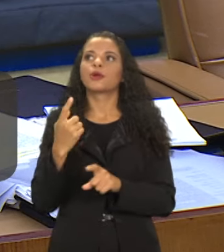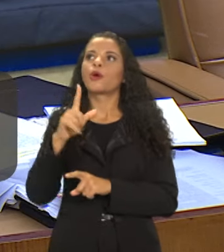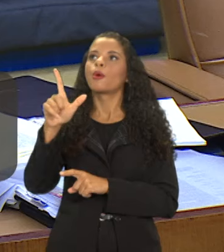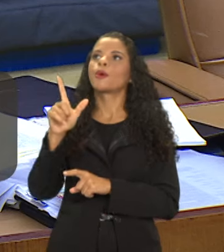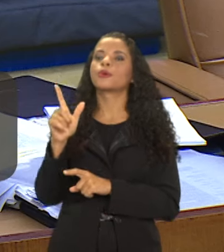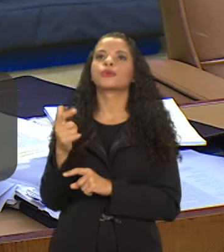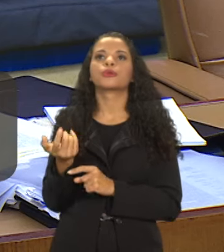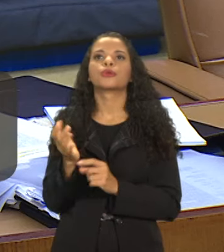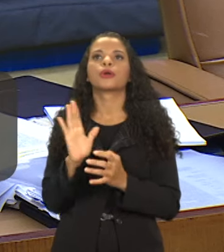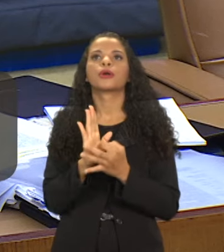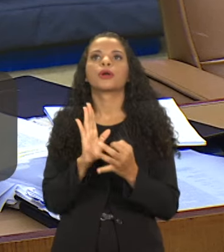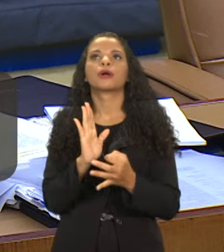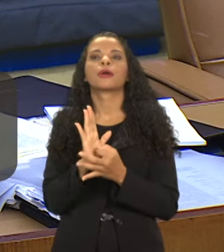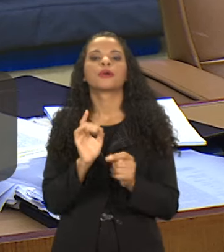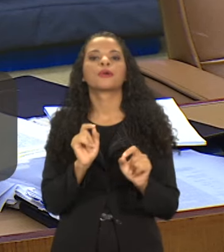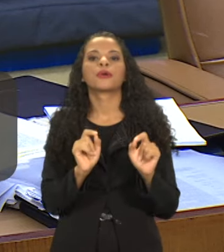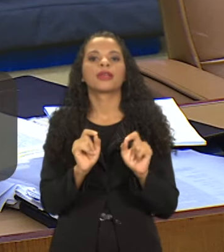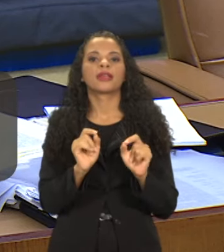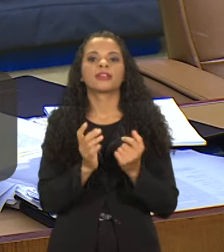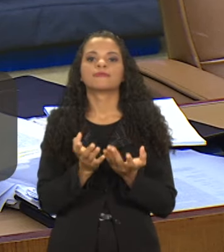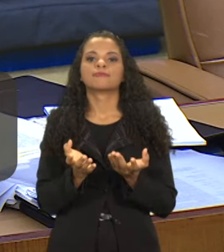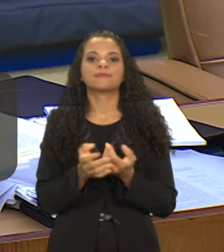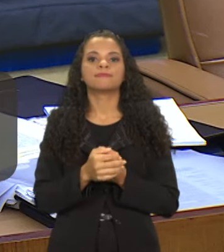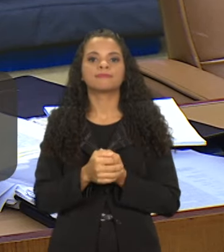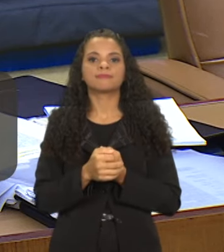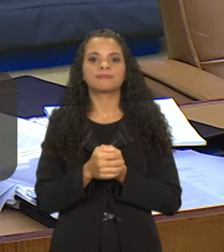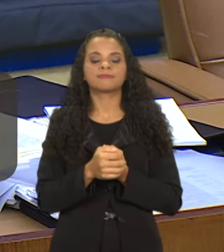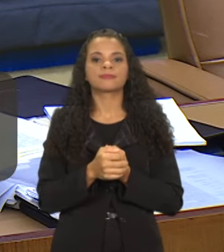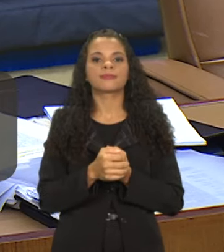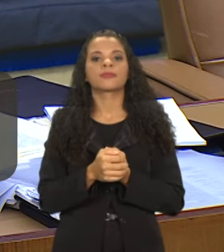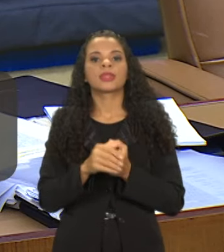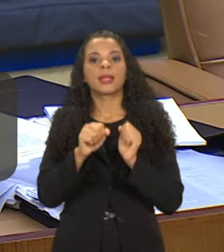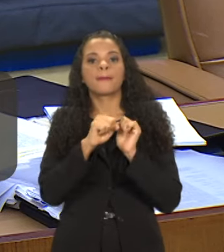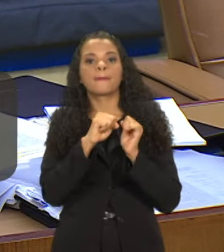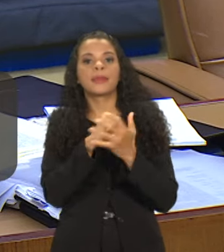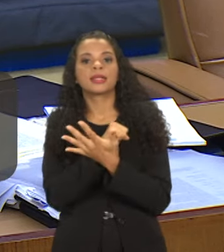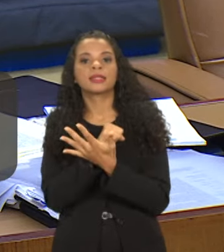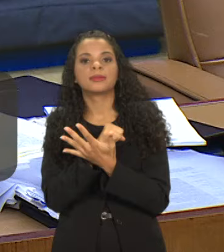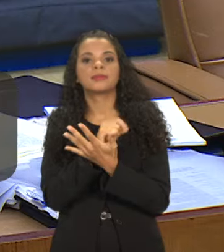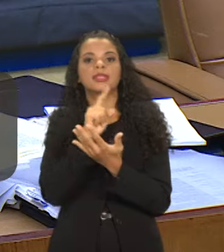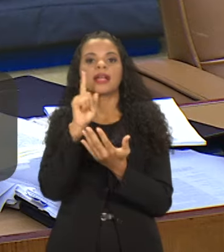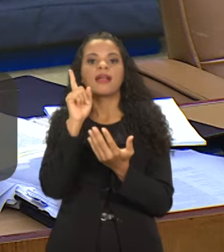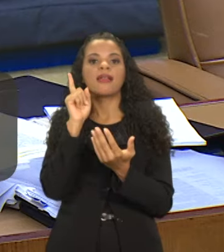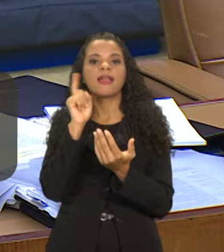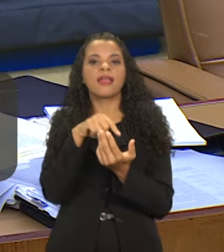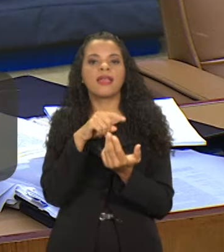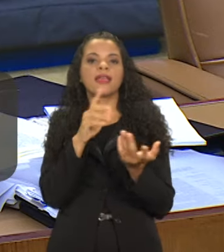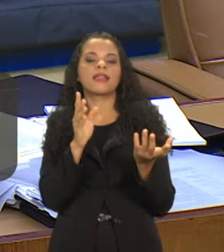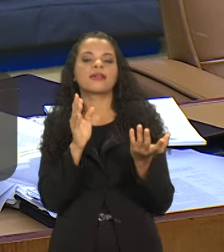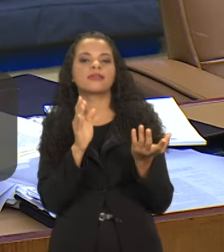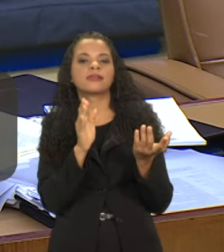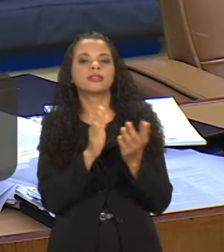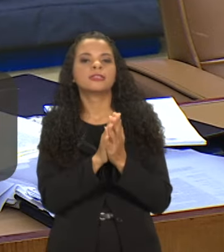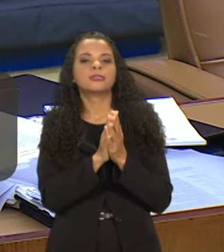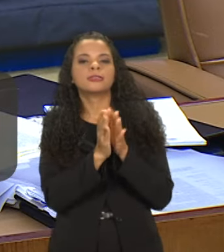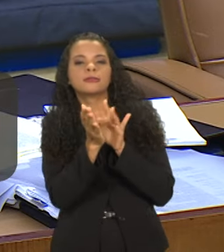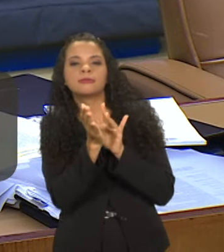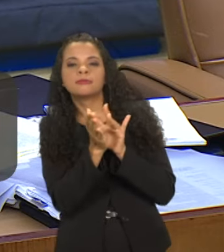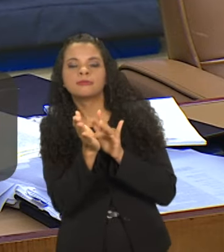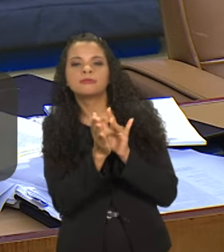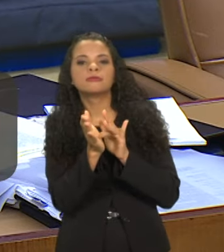na verdade, a pandemia era uma conspiração chinesa para instalar